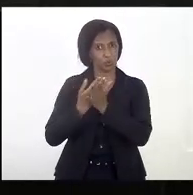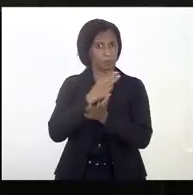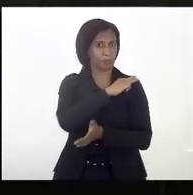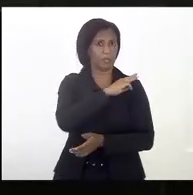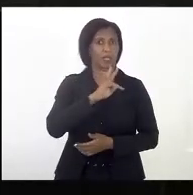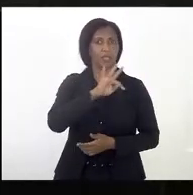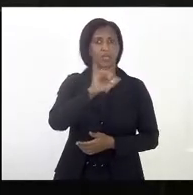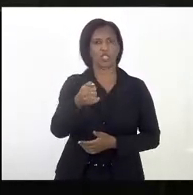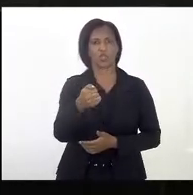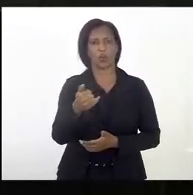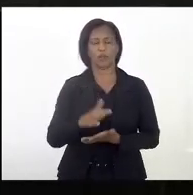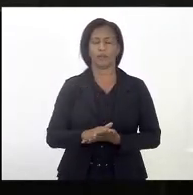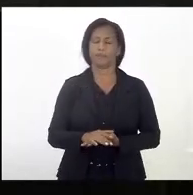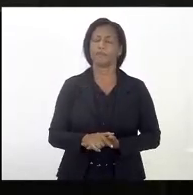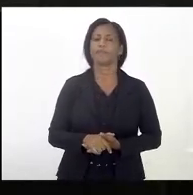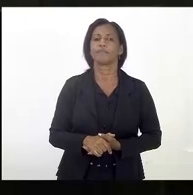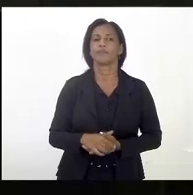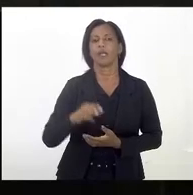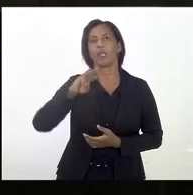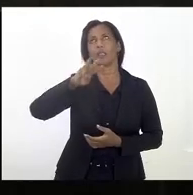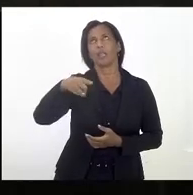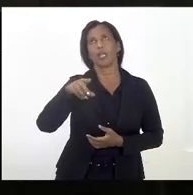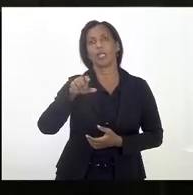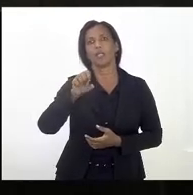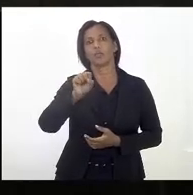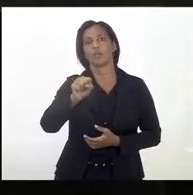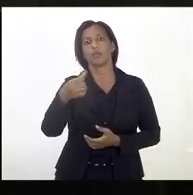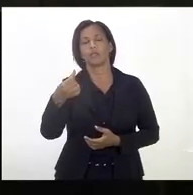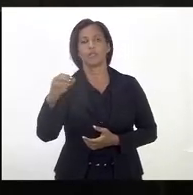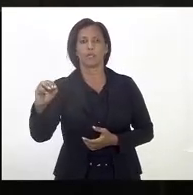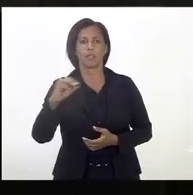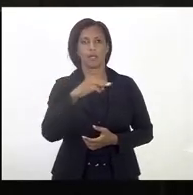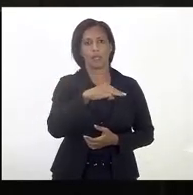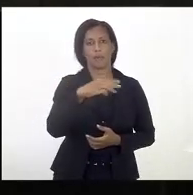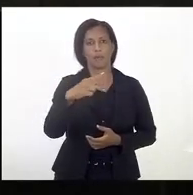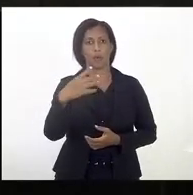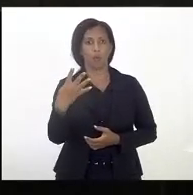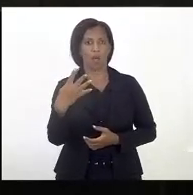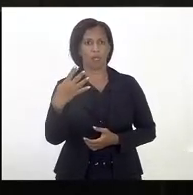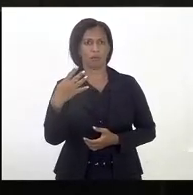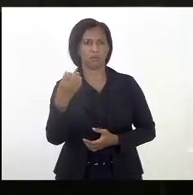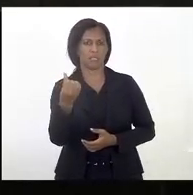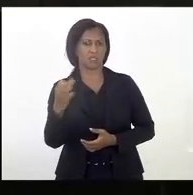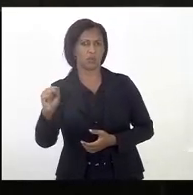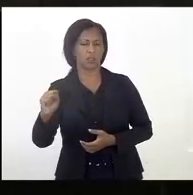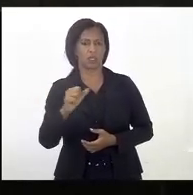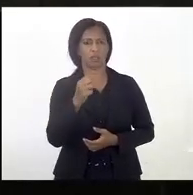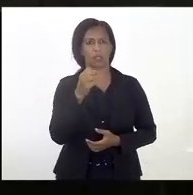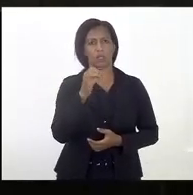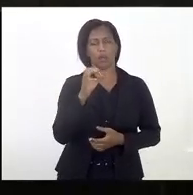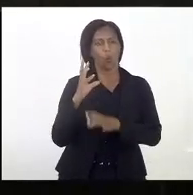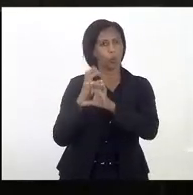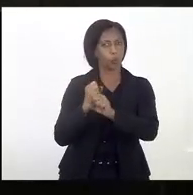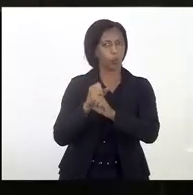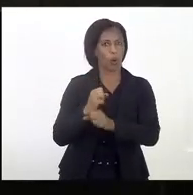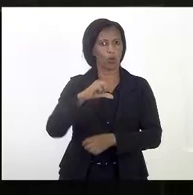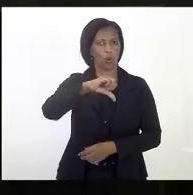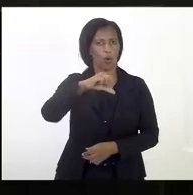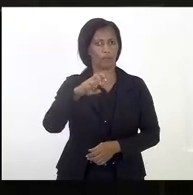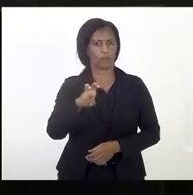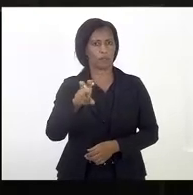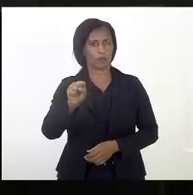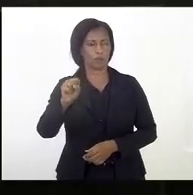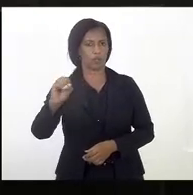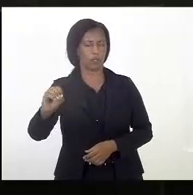TJ Inicial nível médio 3870 mp480 Tribunal de Contas de 9 590